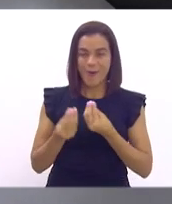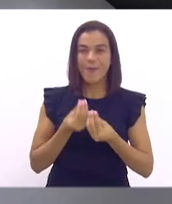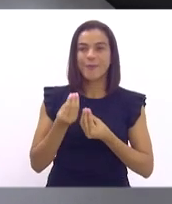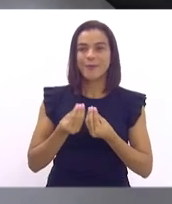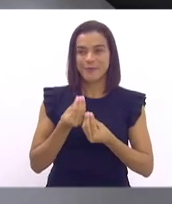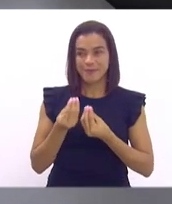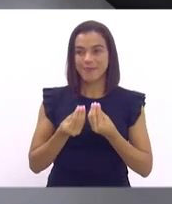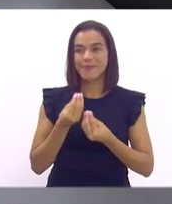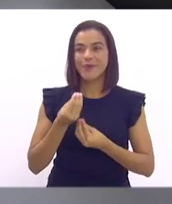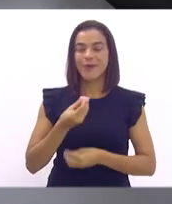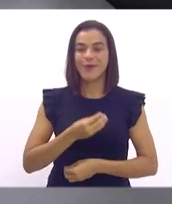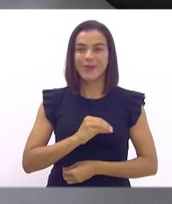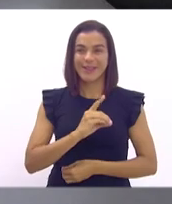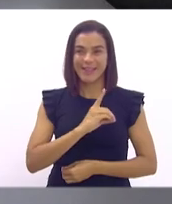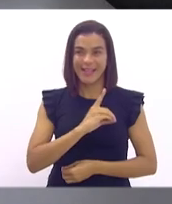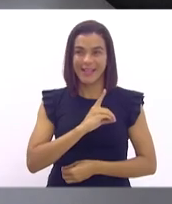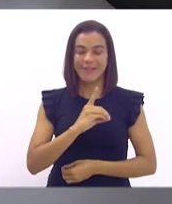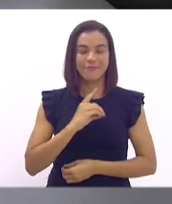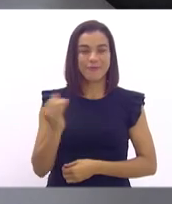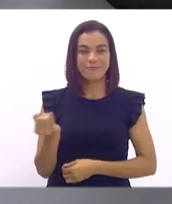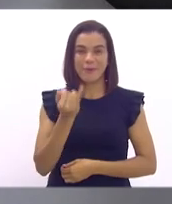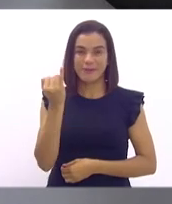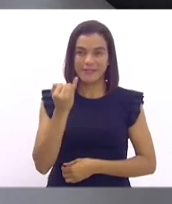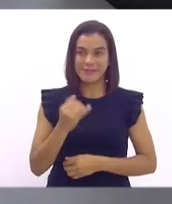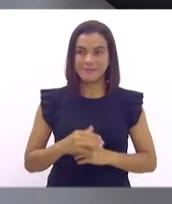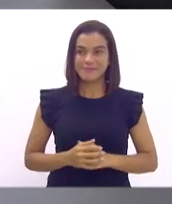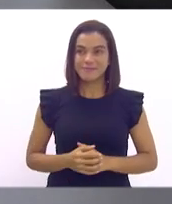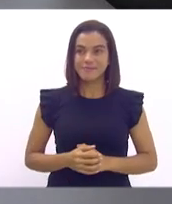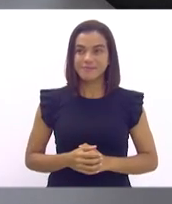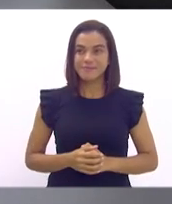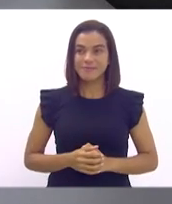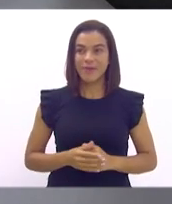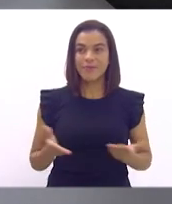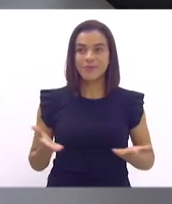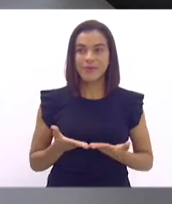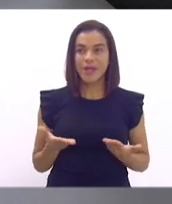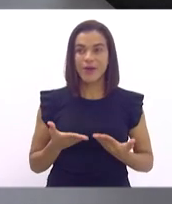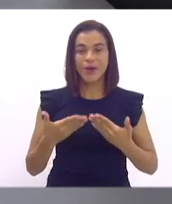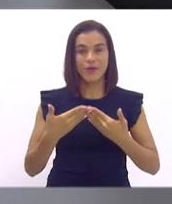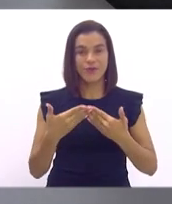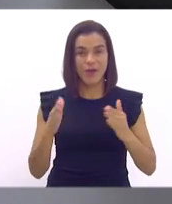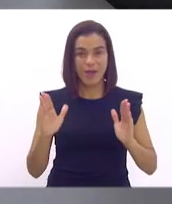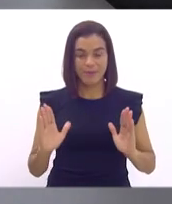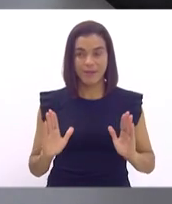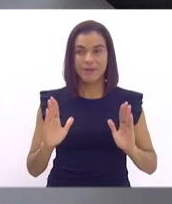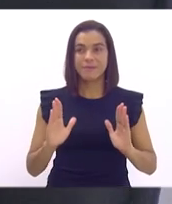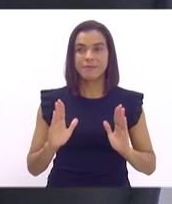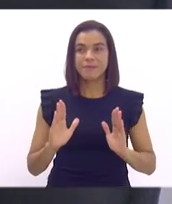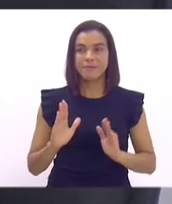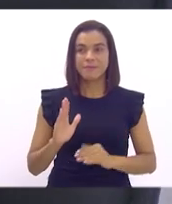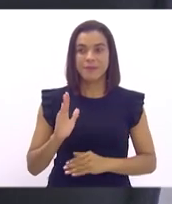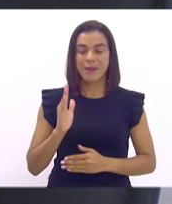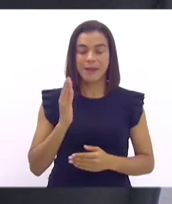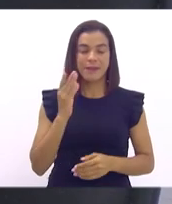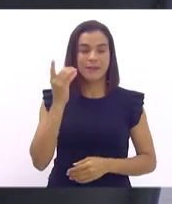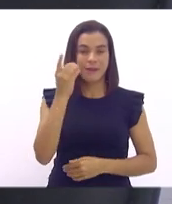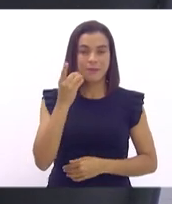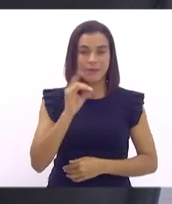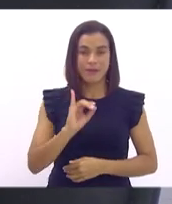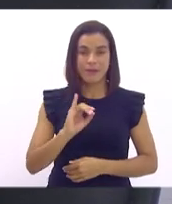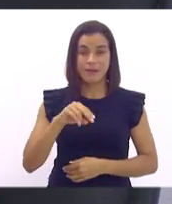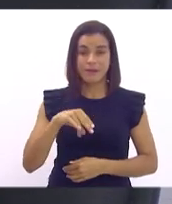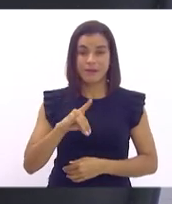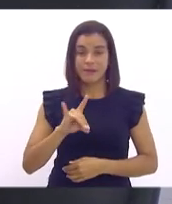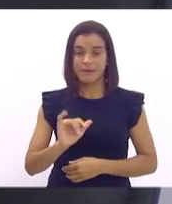Glioche foi importante nessa trajetória. Eu vou abrir aqui para a deputada Índia Armelau fazer uma saudação, porque